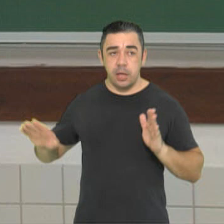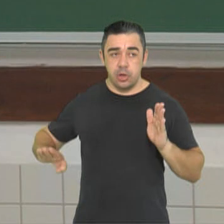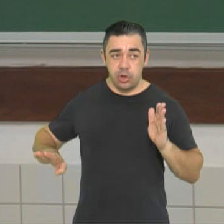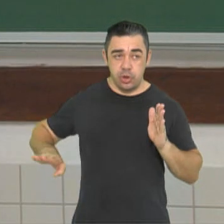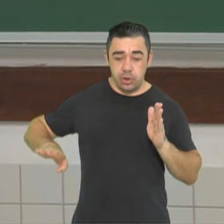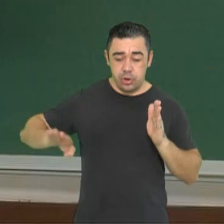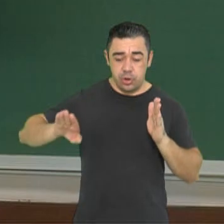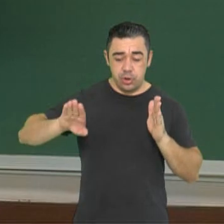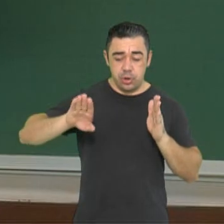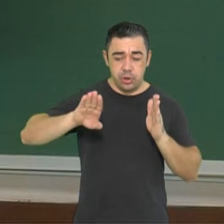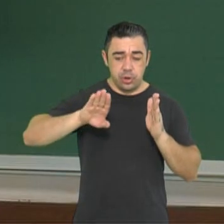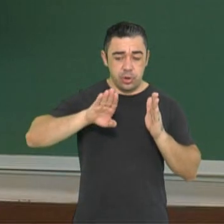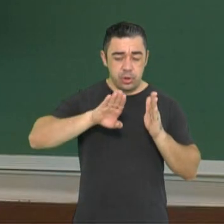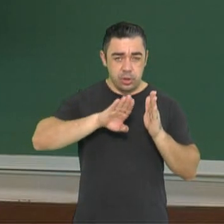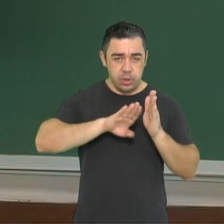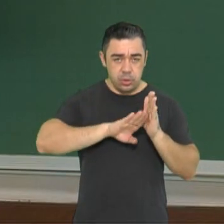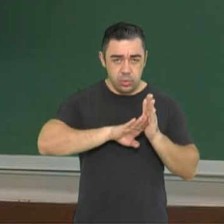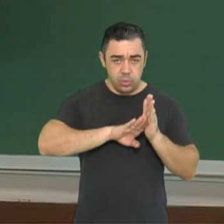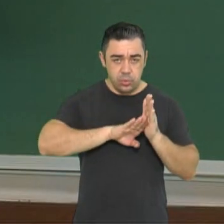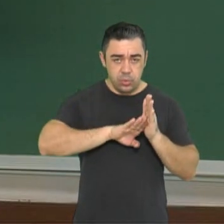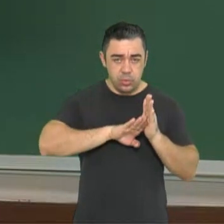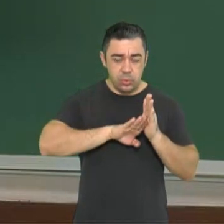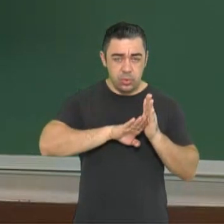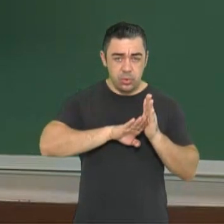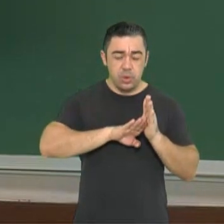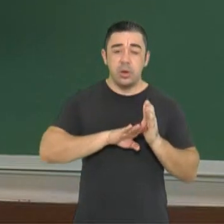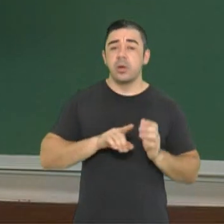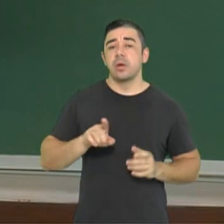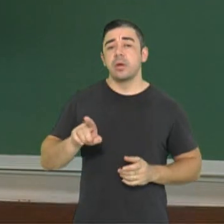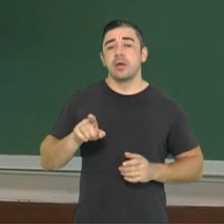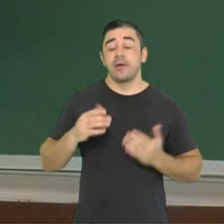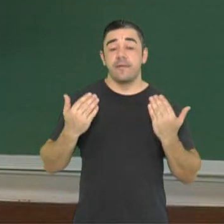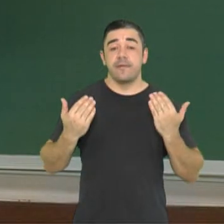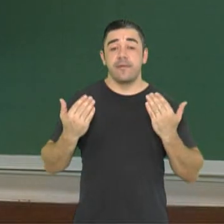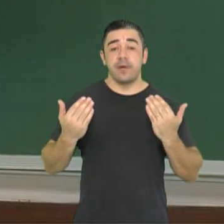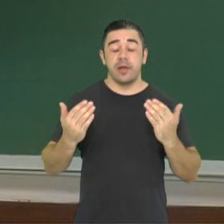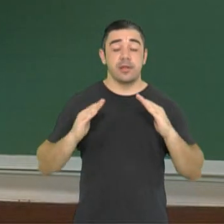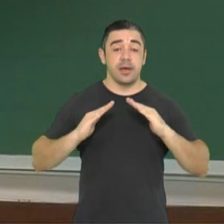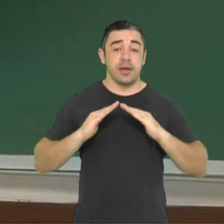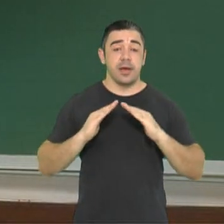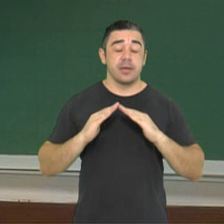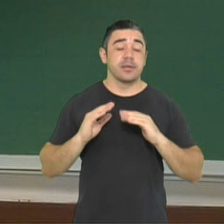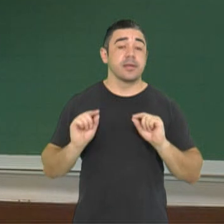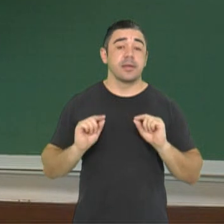chegando, ele está chegando ali. E quem que está fazendo, quem